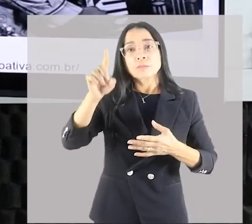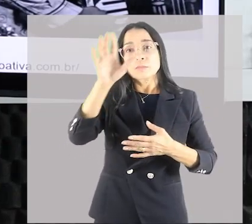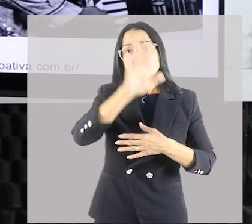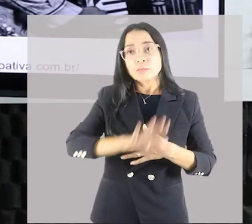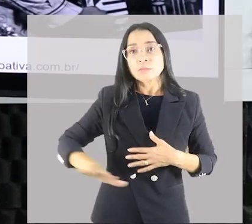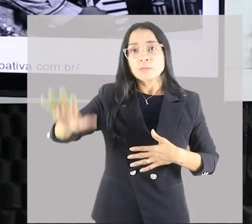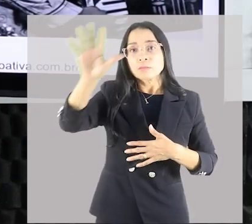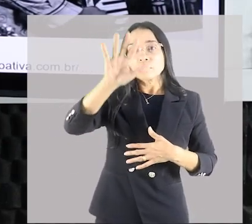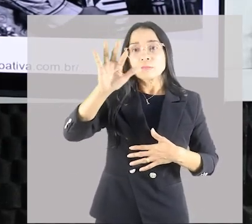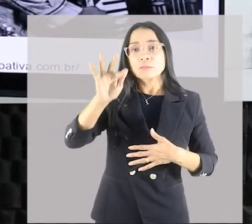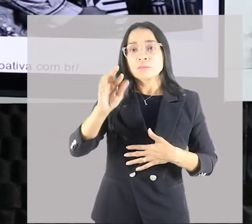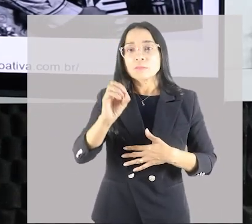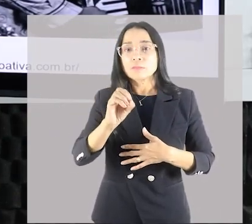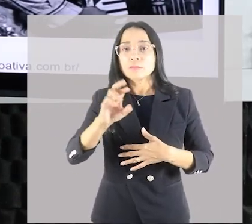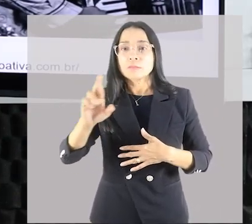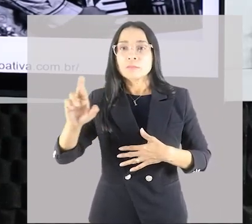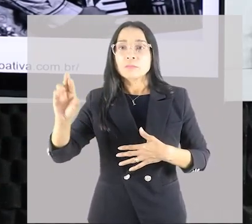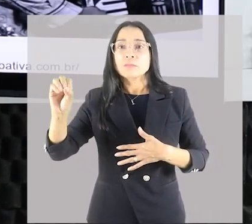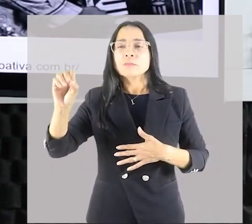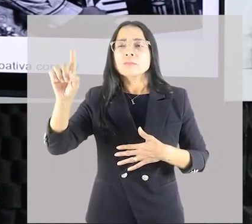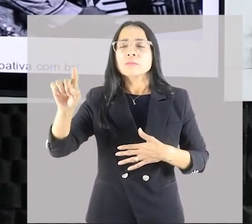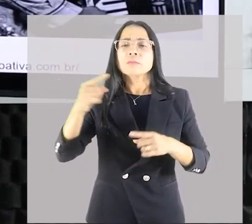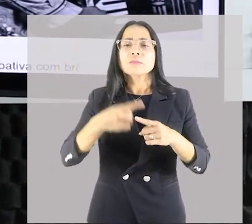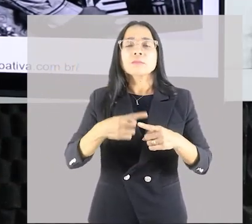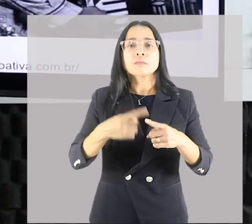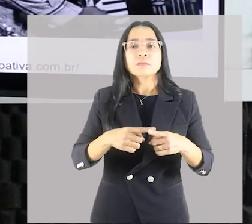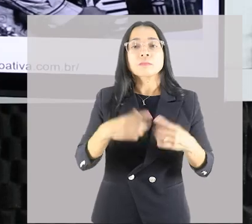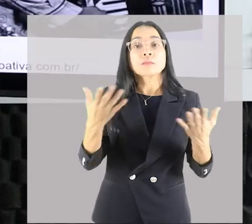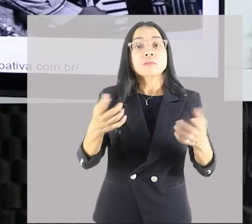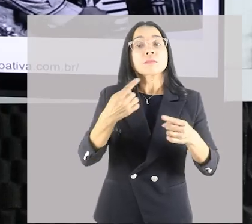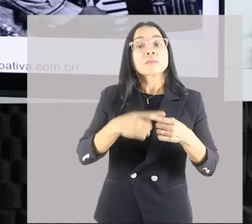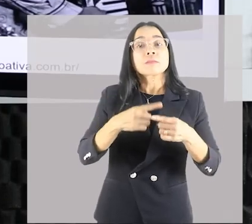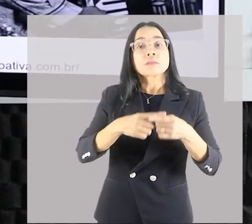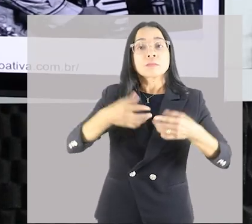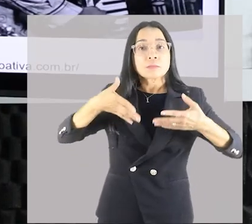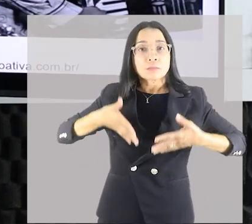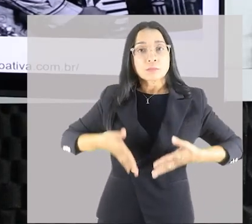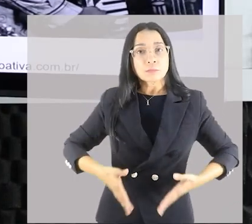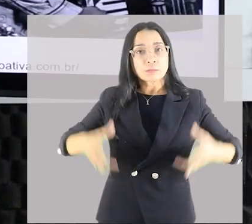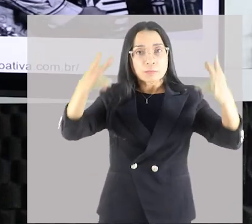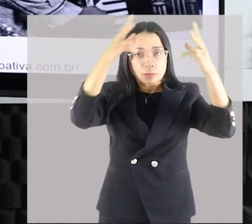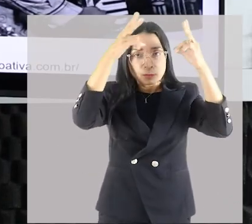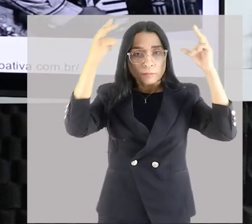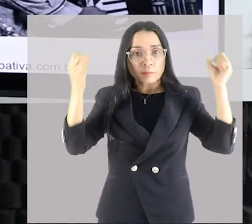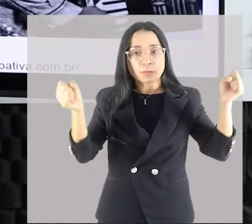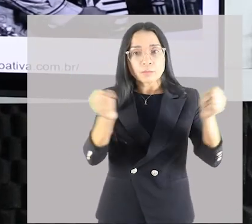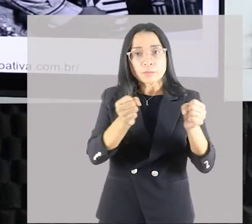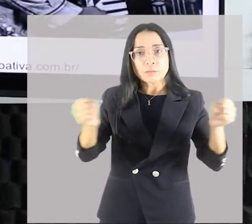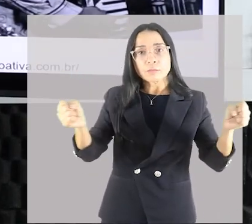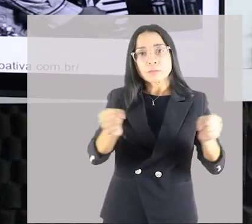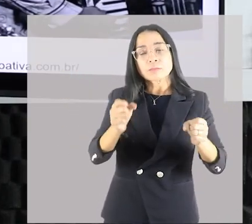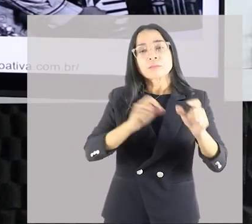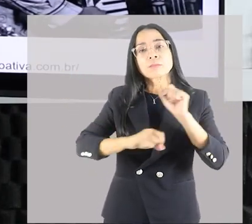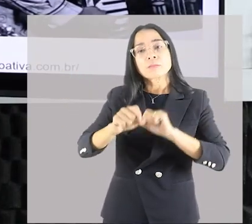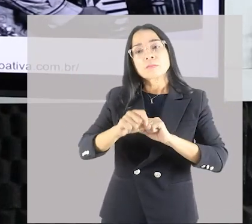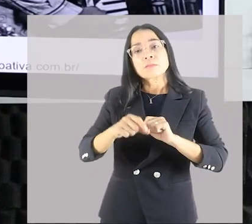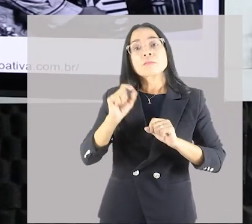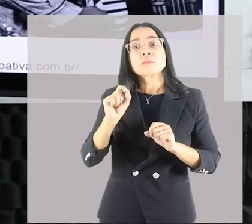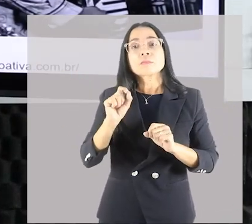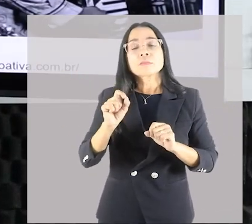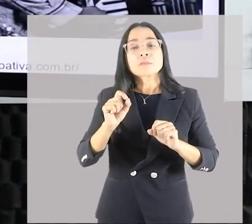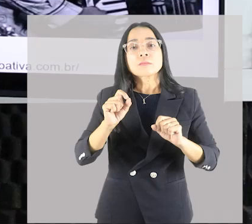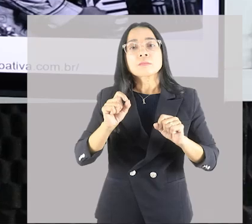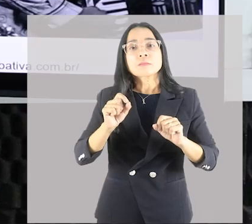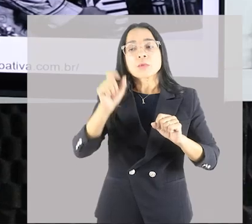nascimento de Luiz Gonzaga. Então, como ele foi o maior expoente desse estilo musical e dessa